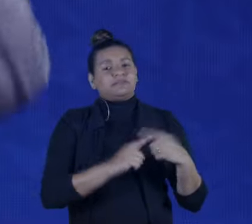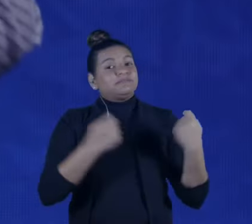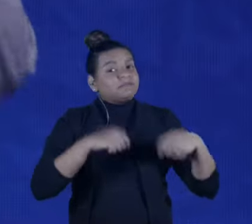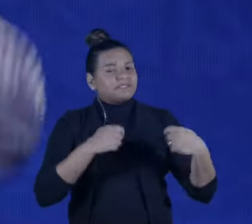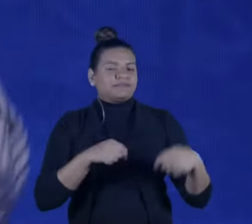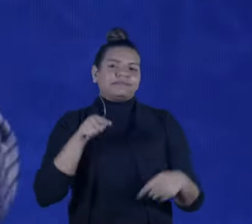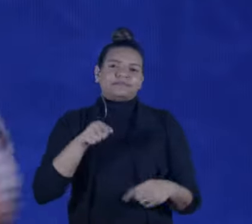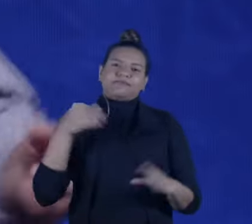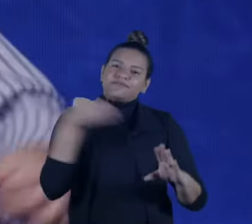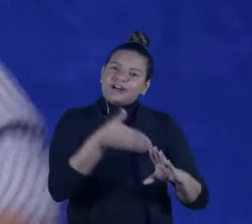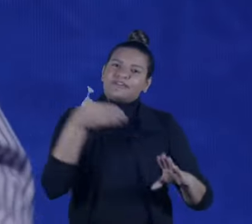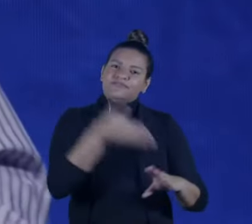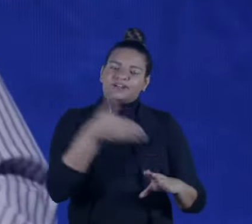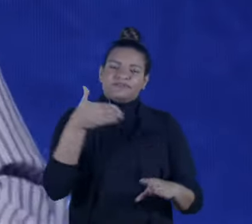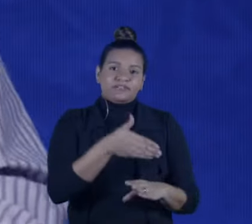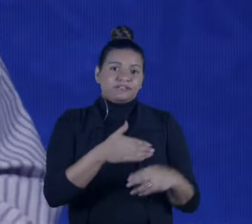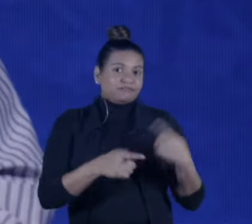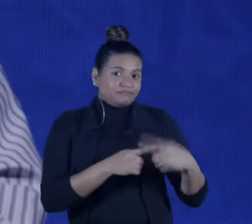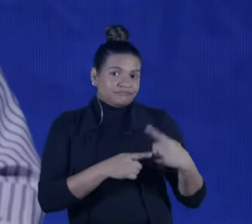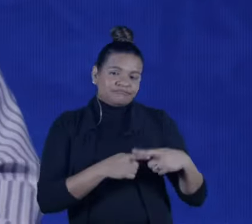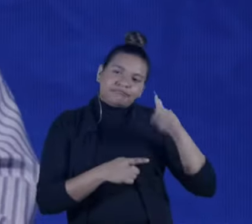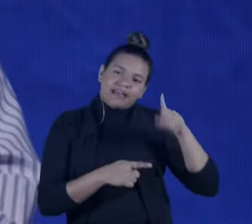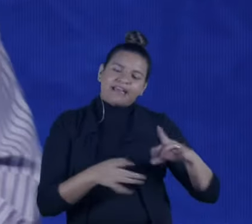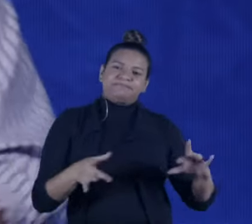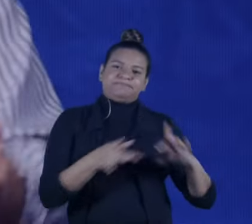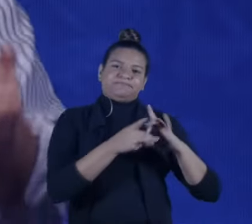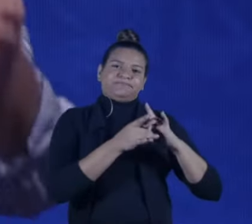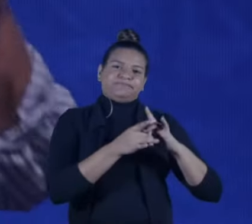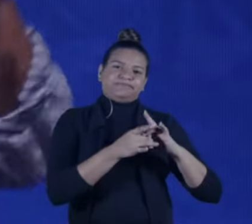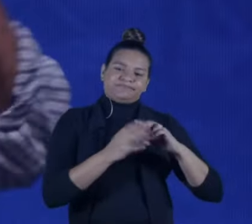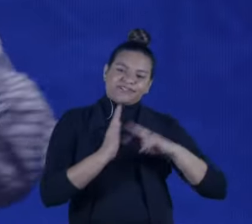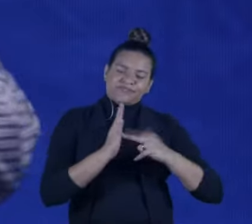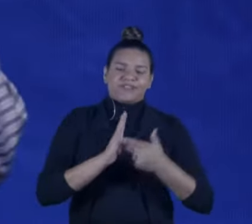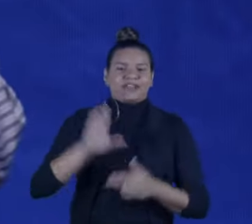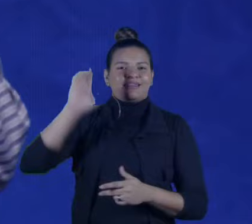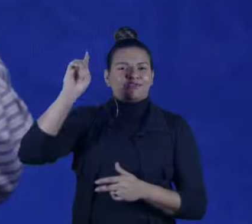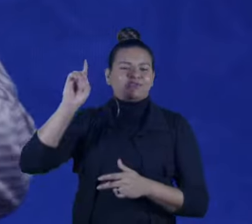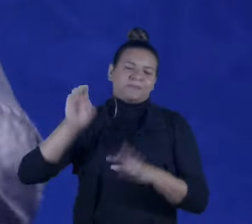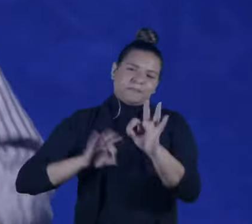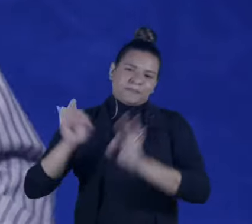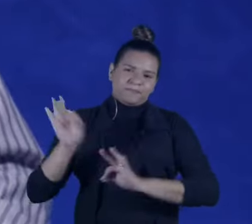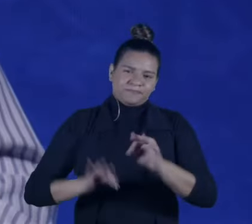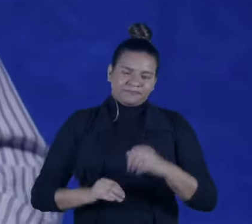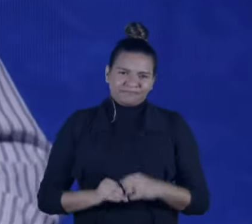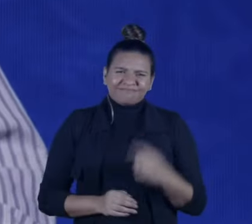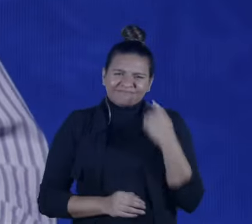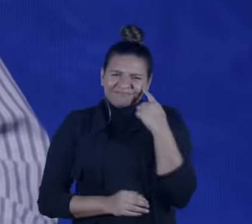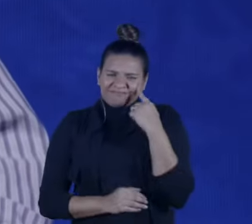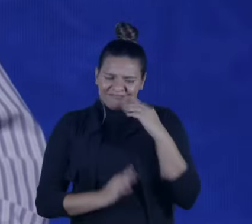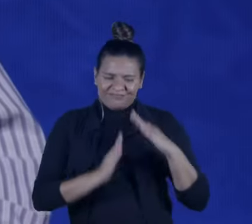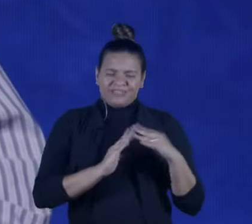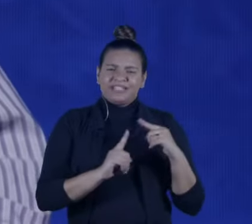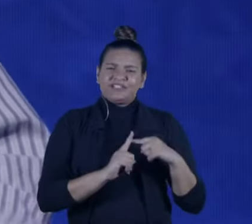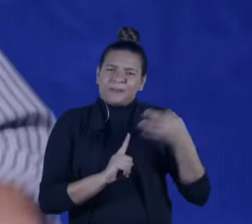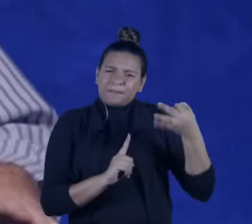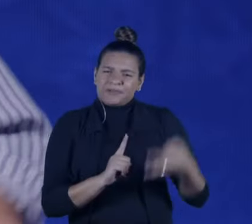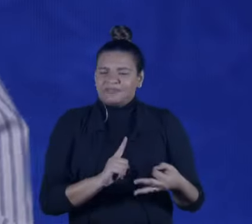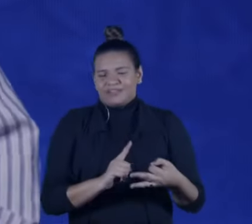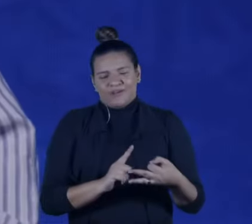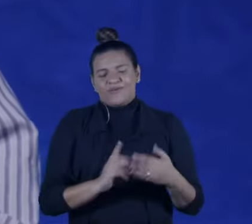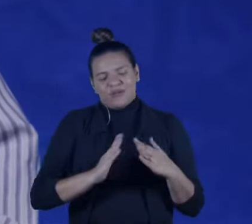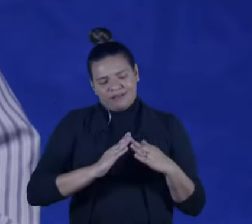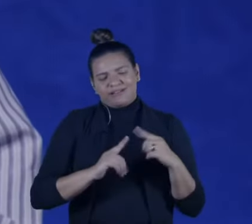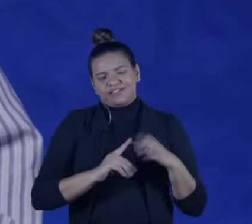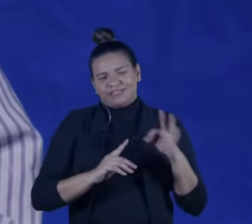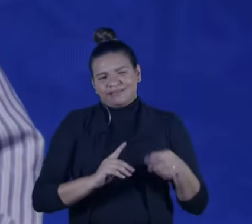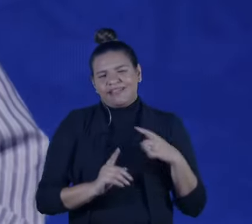igreja é o projeto de Deus. Amém? Queridos, a igreja não é perfeita, mas é a